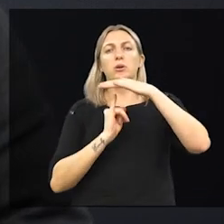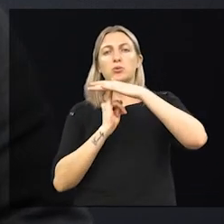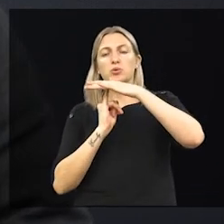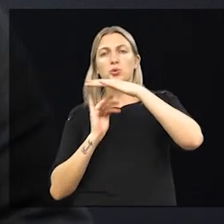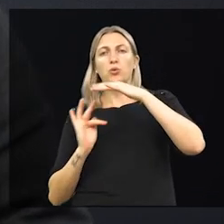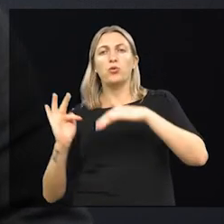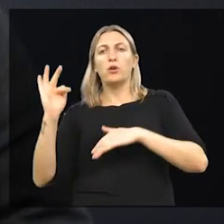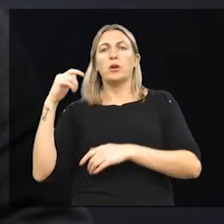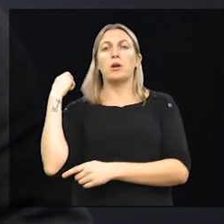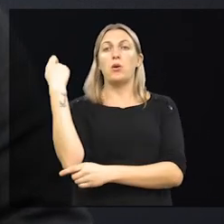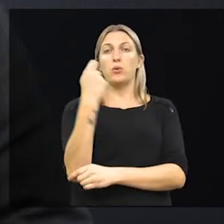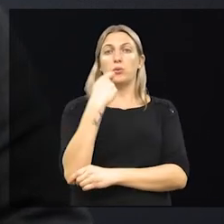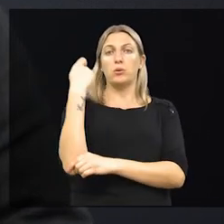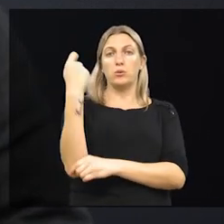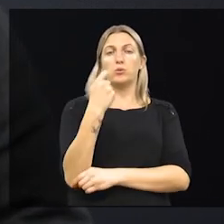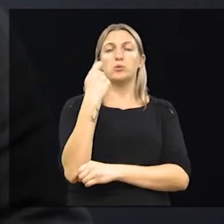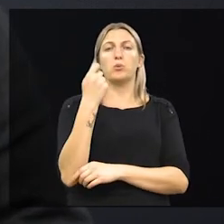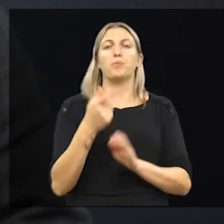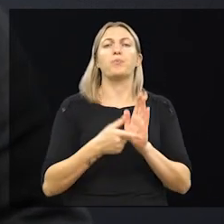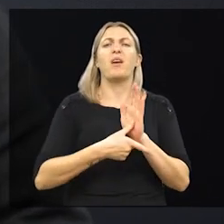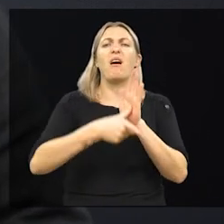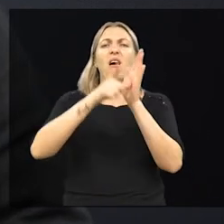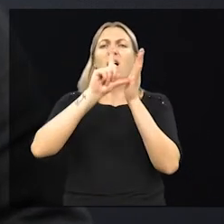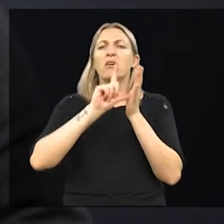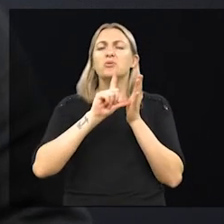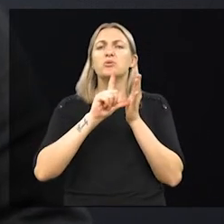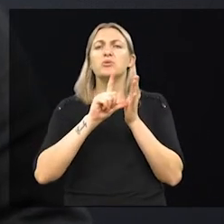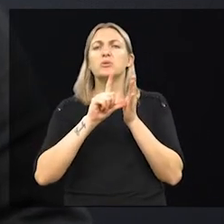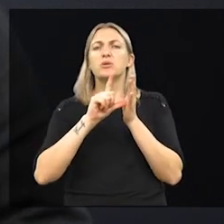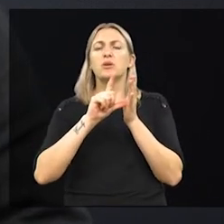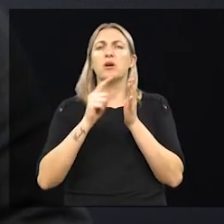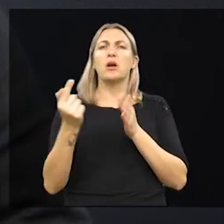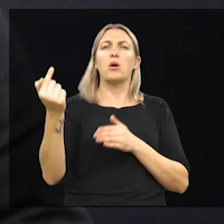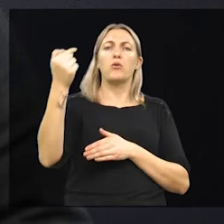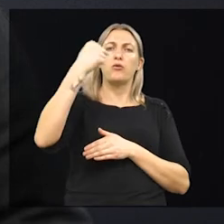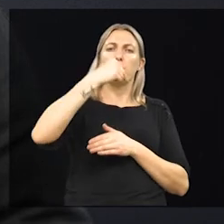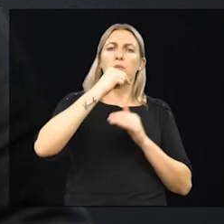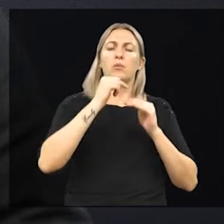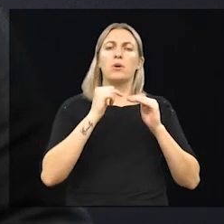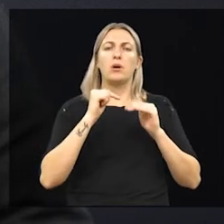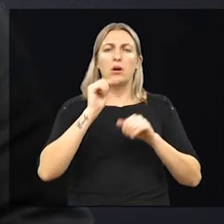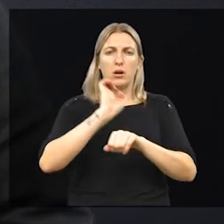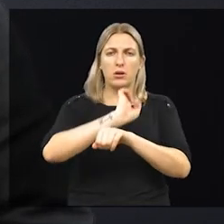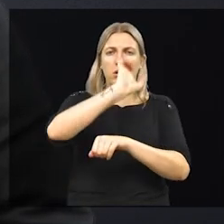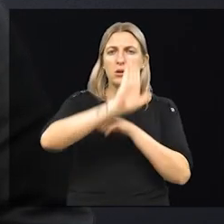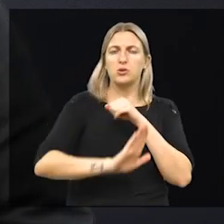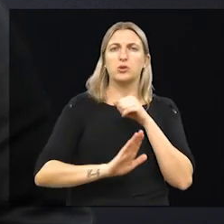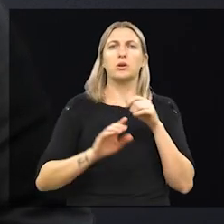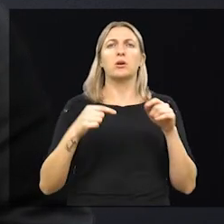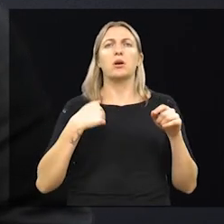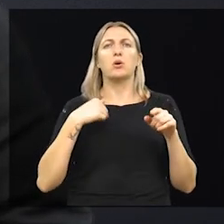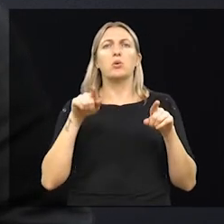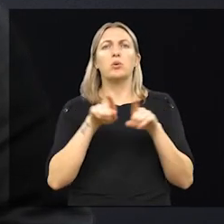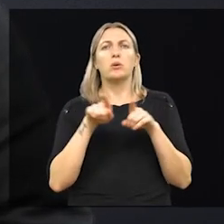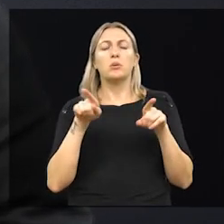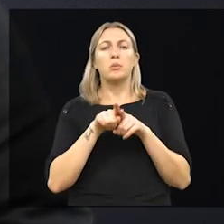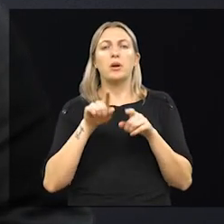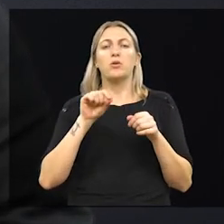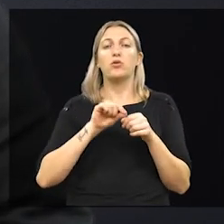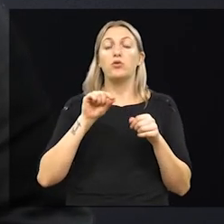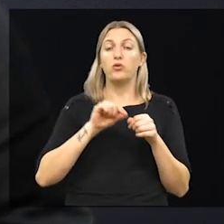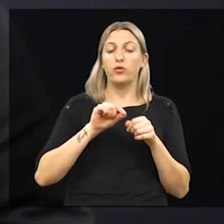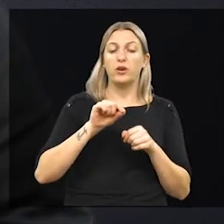também uma seleção para o doutorado um design da universidade federal do paraná e foi aprovada também